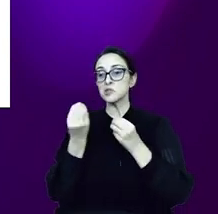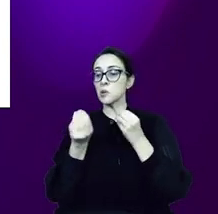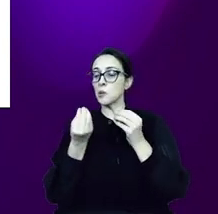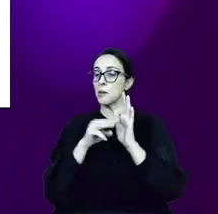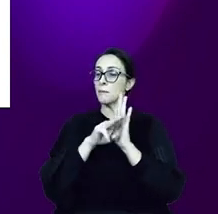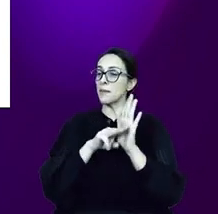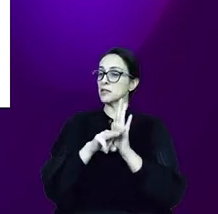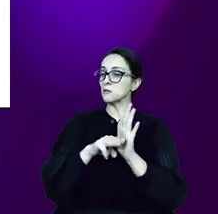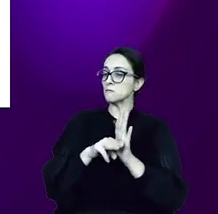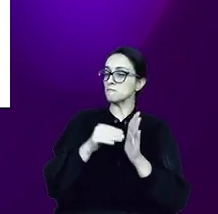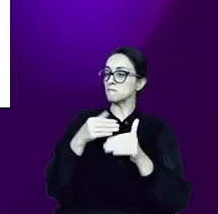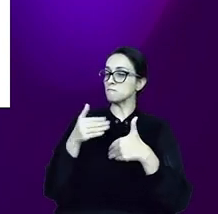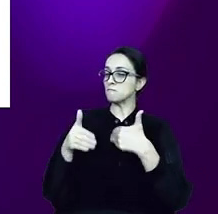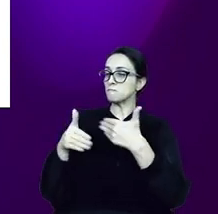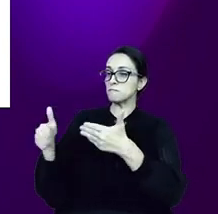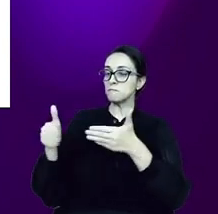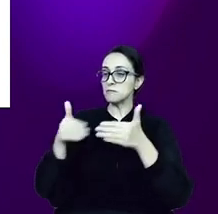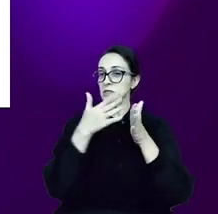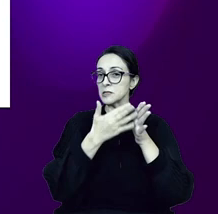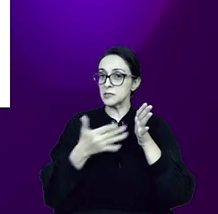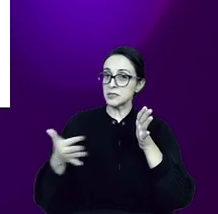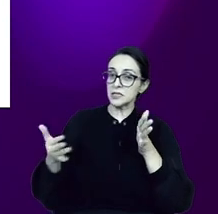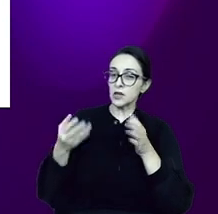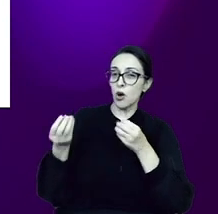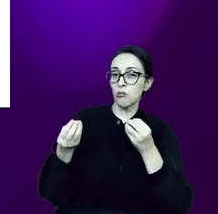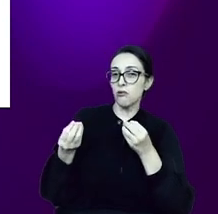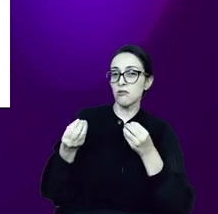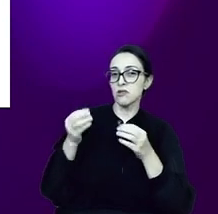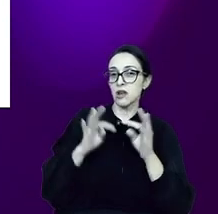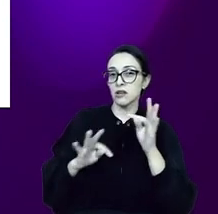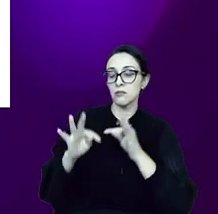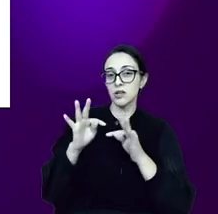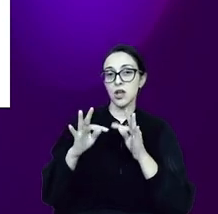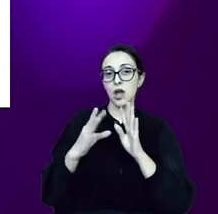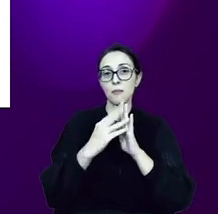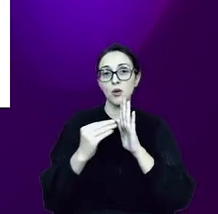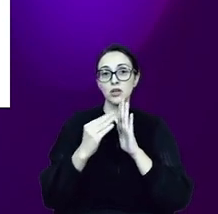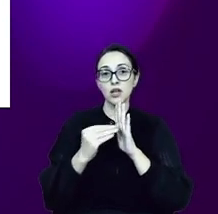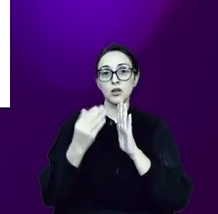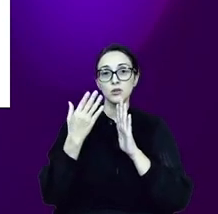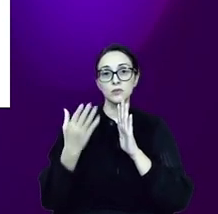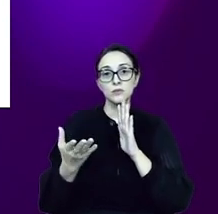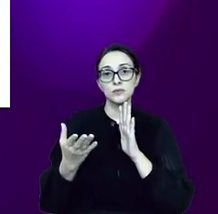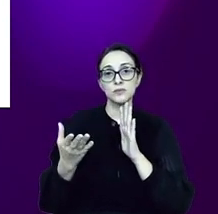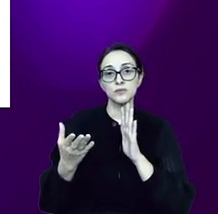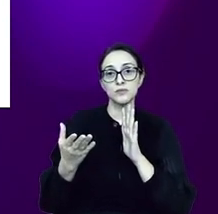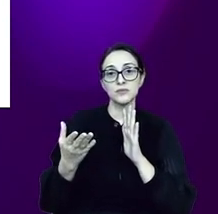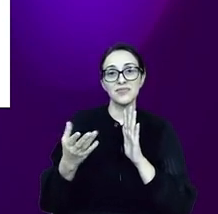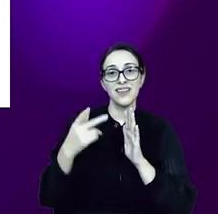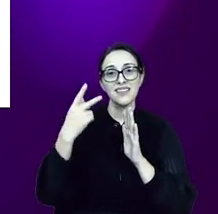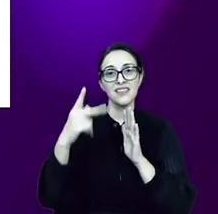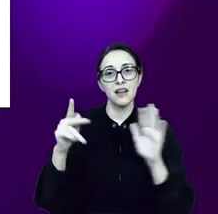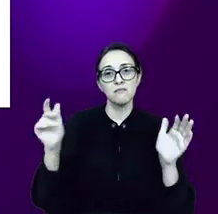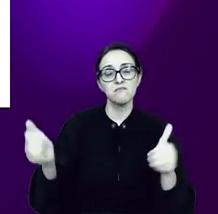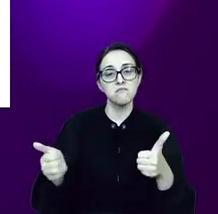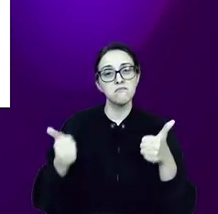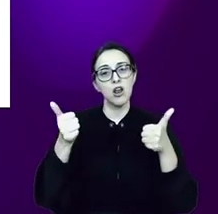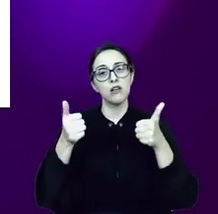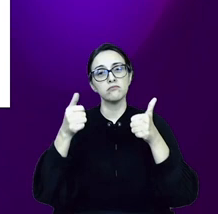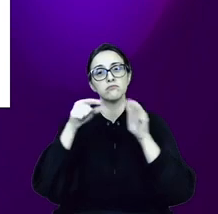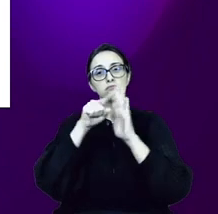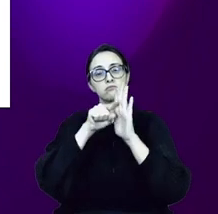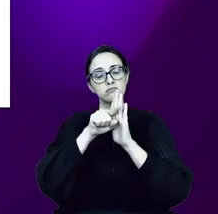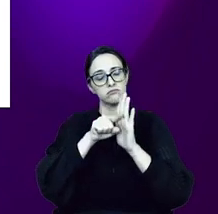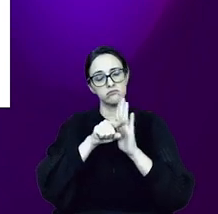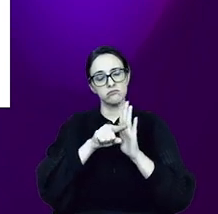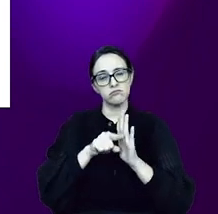de predição prognóstica de longo prazo. E aí, o modelo TRIS parece ser um modelo que é uma ferramenta de avaliação